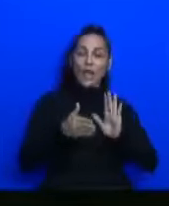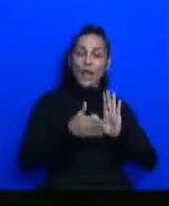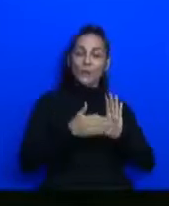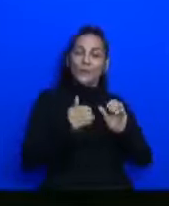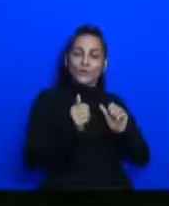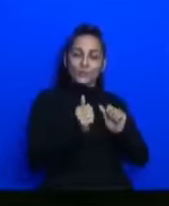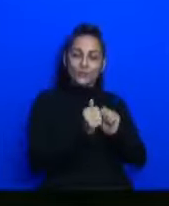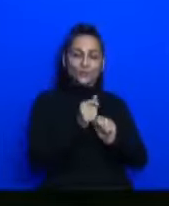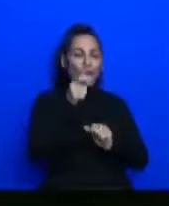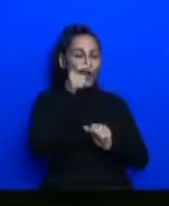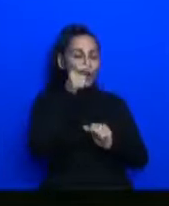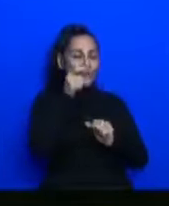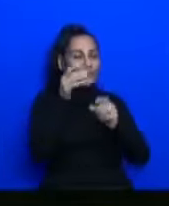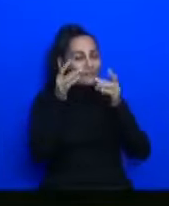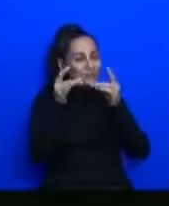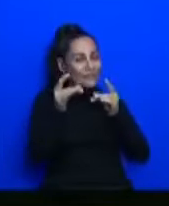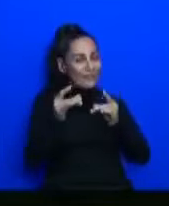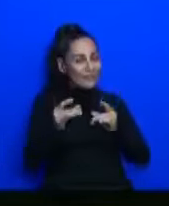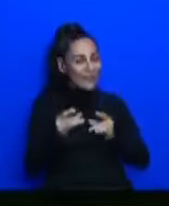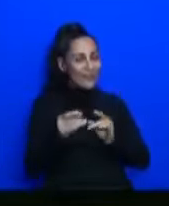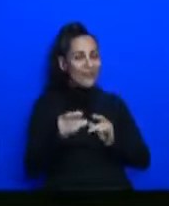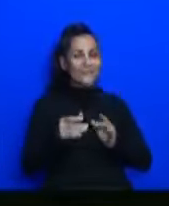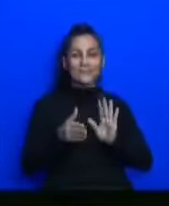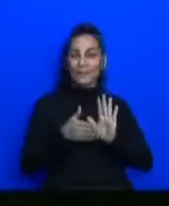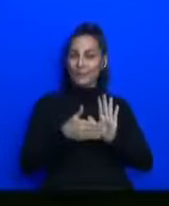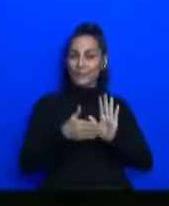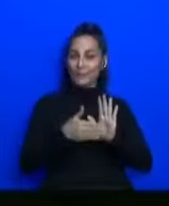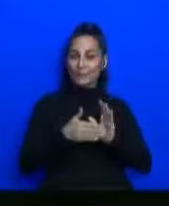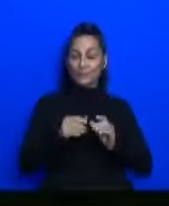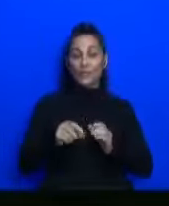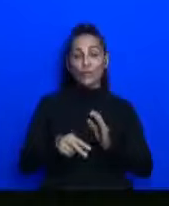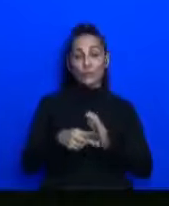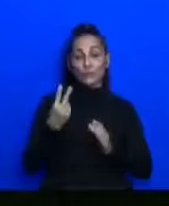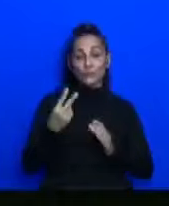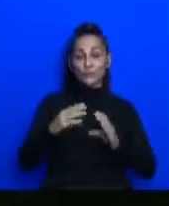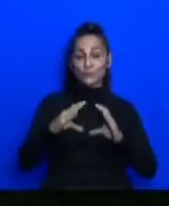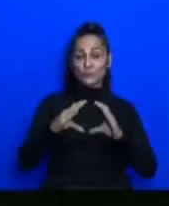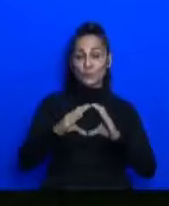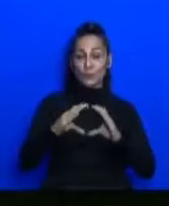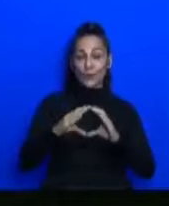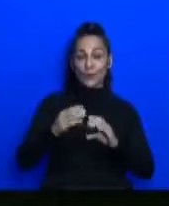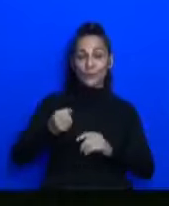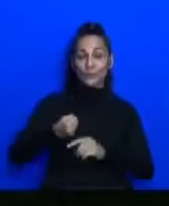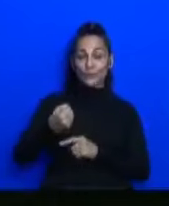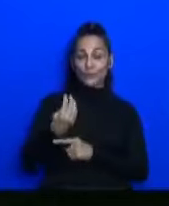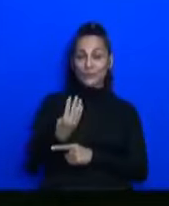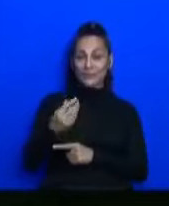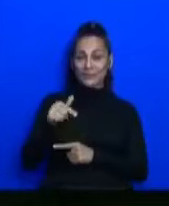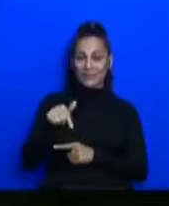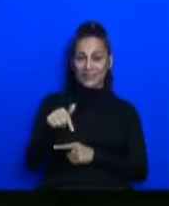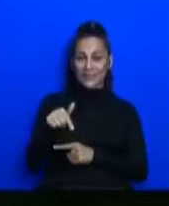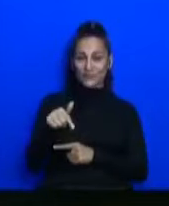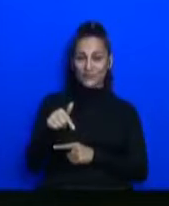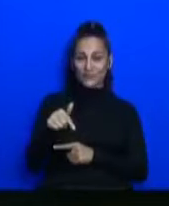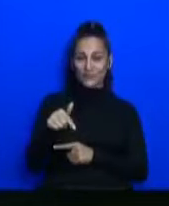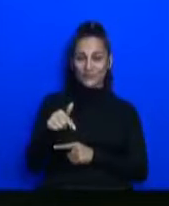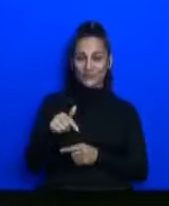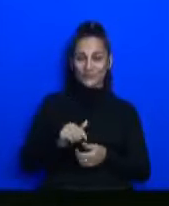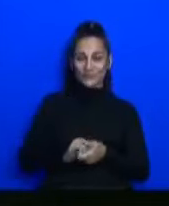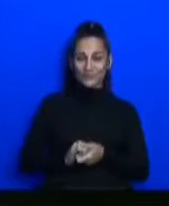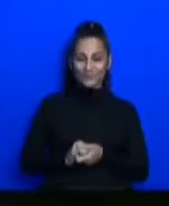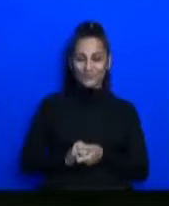Apostas em mãos, vai conferindo direitinho. Temos o segundo número, que é o 47.